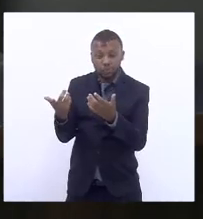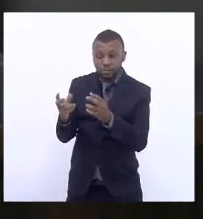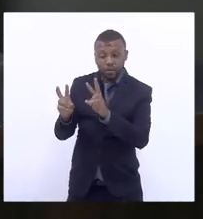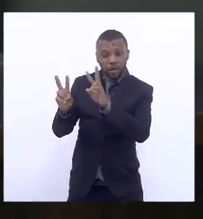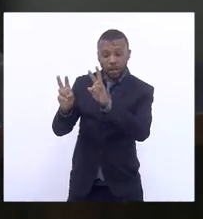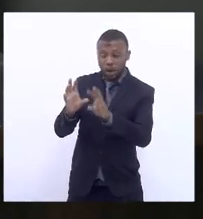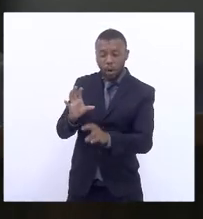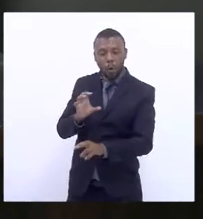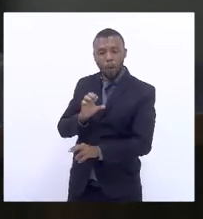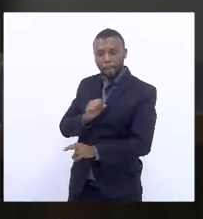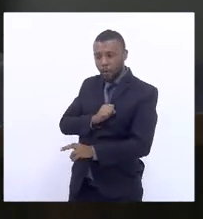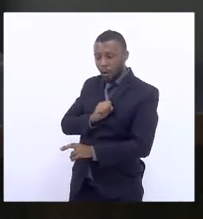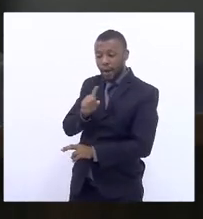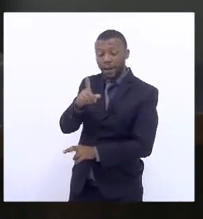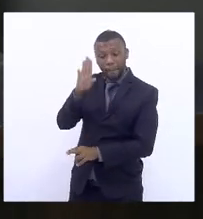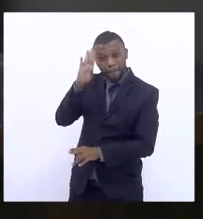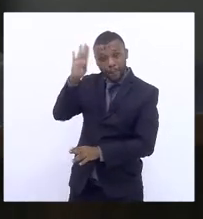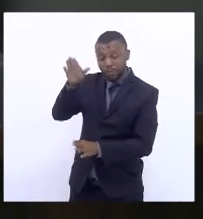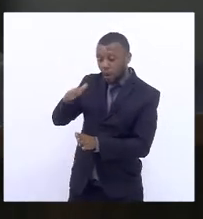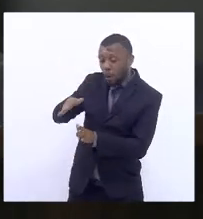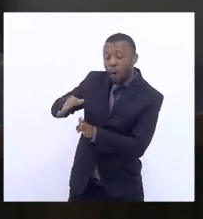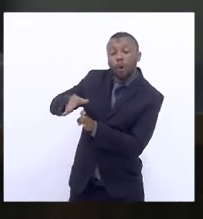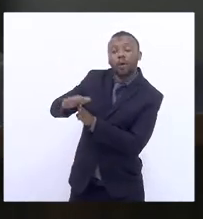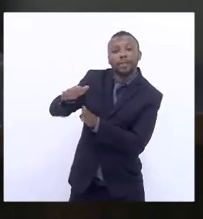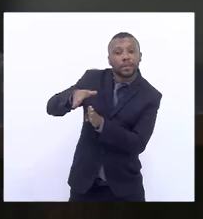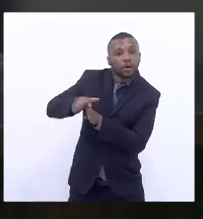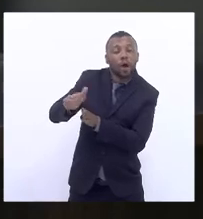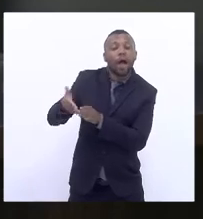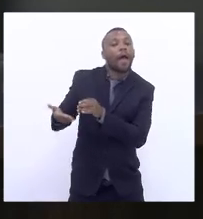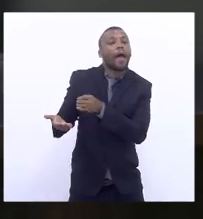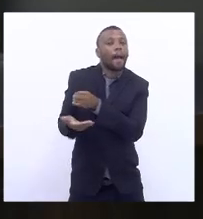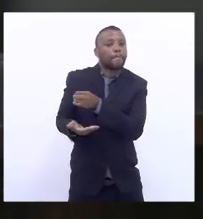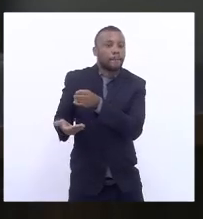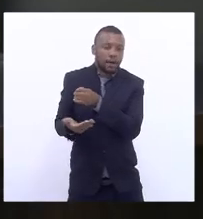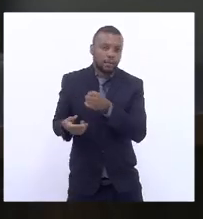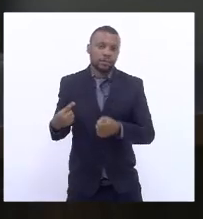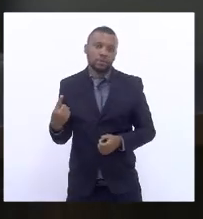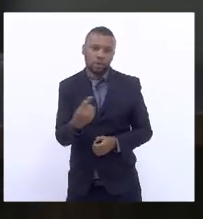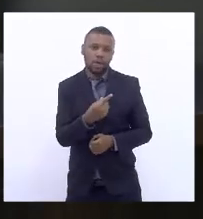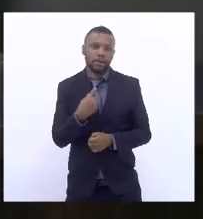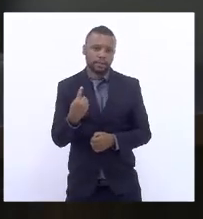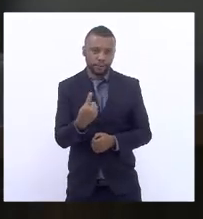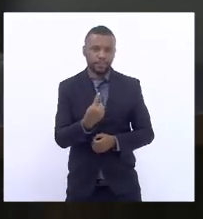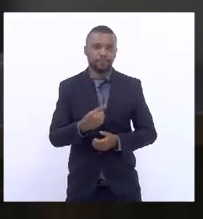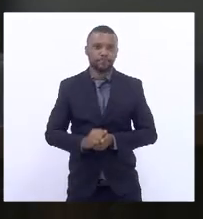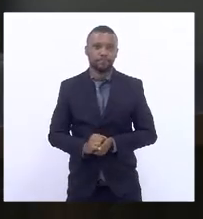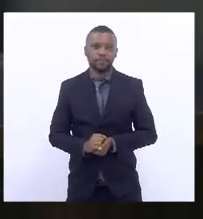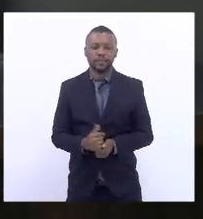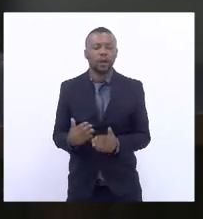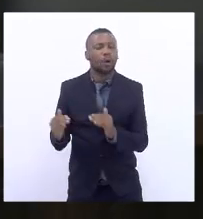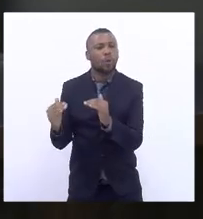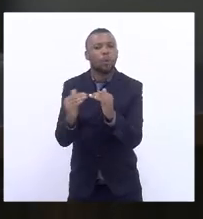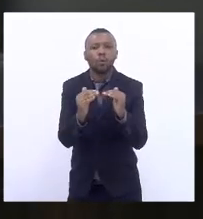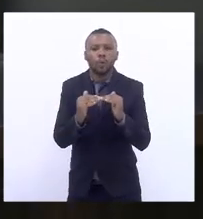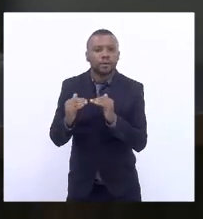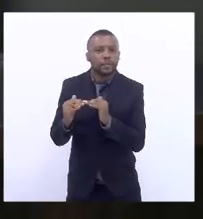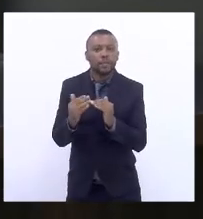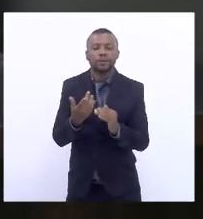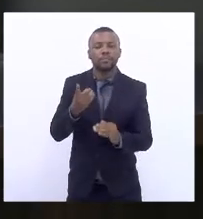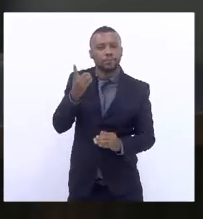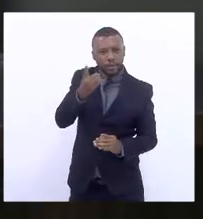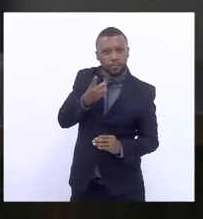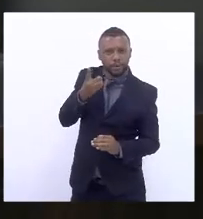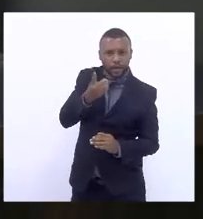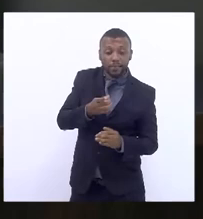realmente, ele é o norte e é o orientador. Concordando, né, com o deputado que aqui está ao meu lado, né, quando ele fala